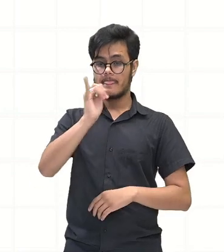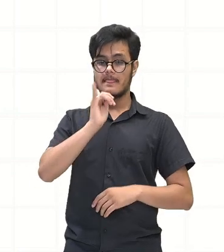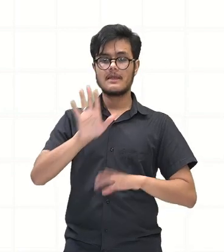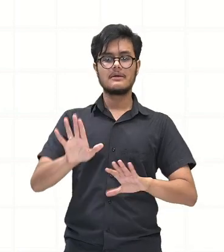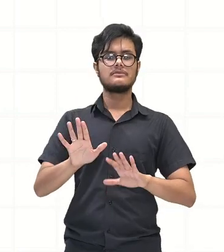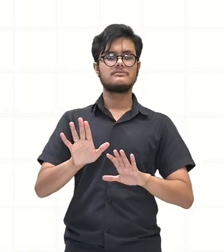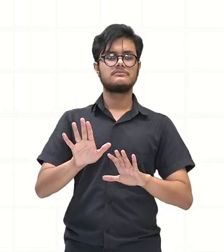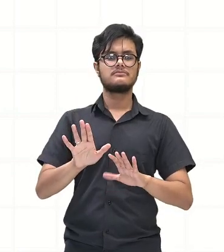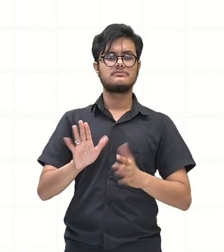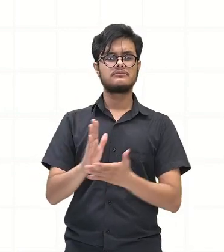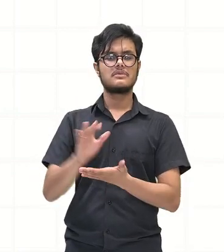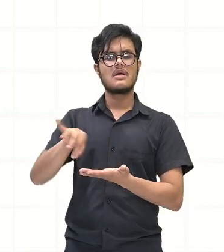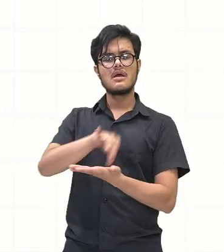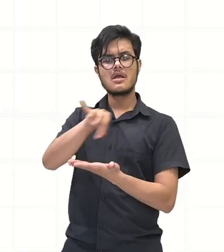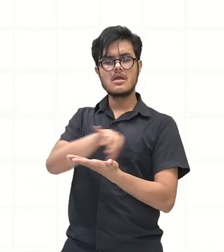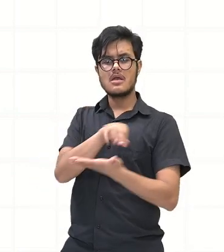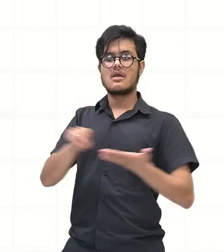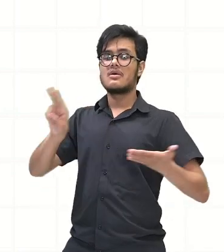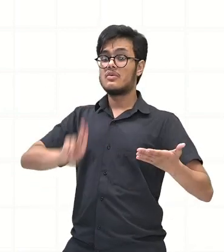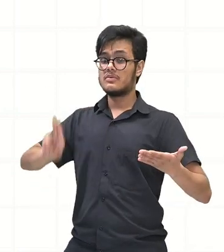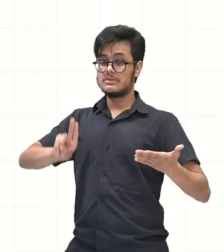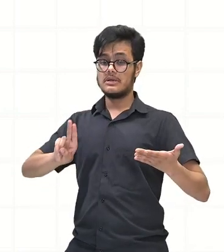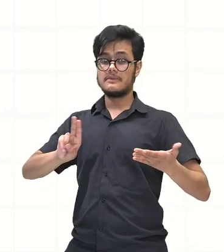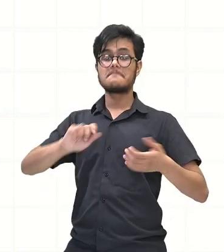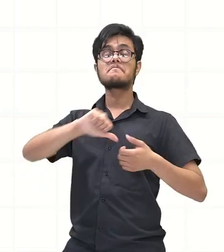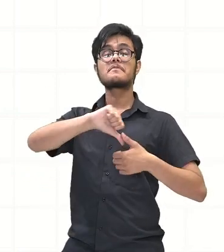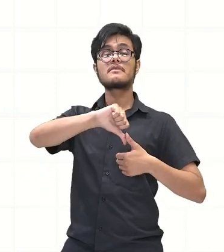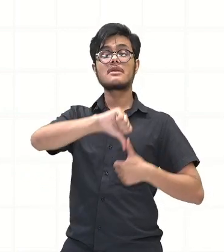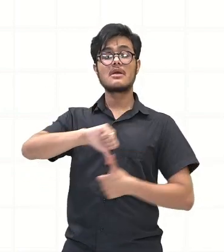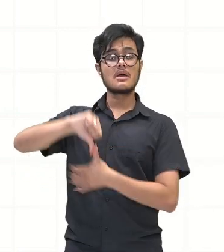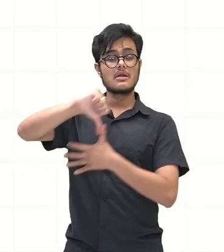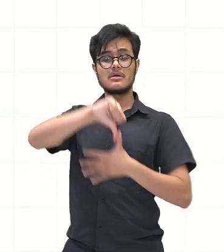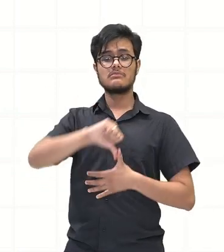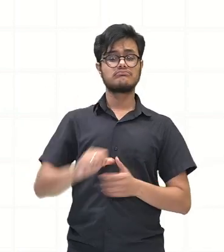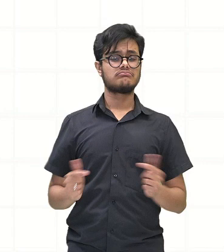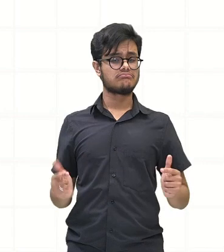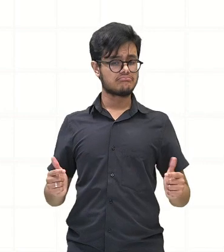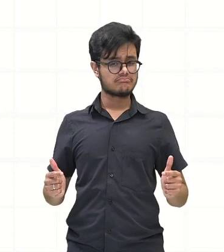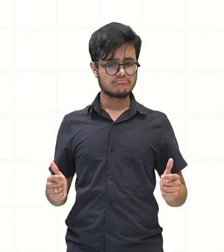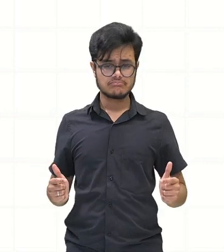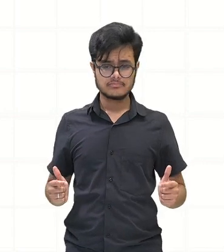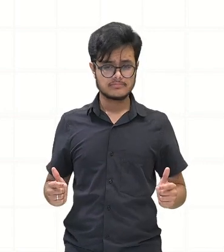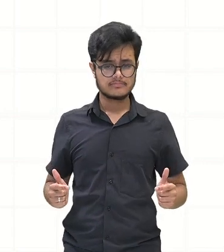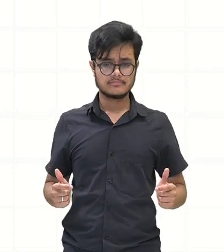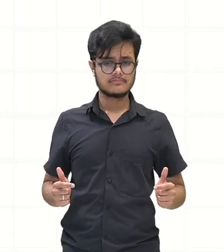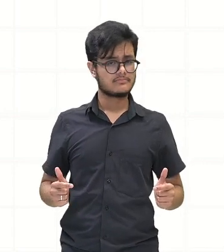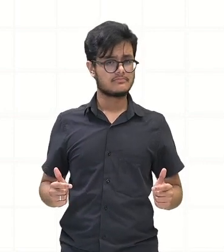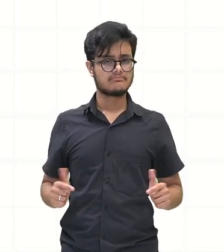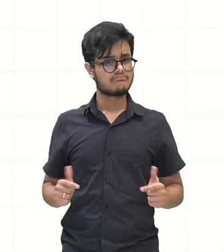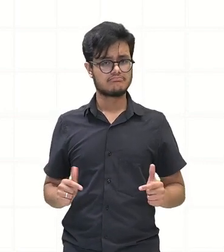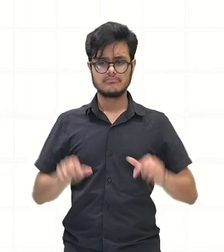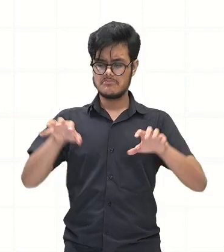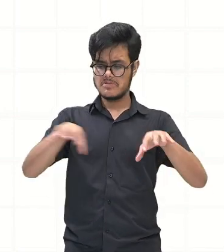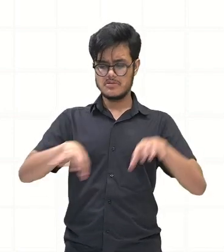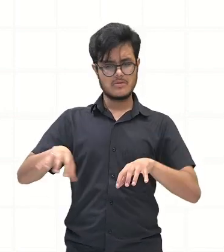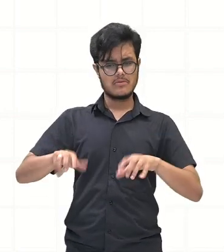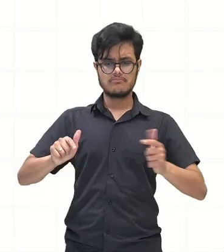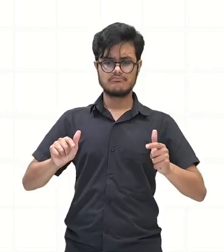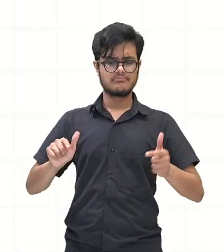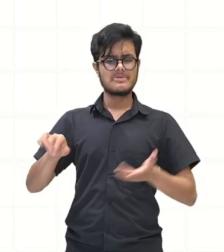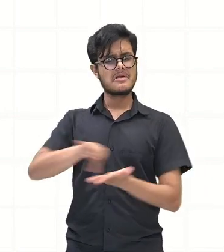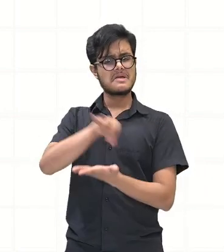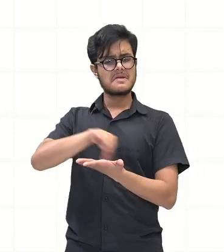da escrita. Na América do Sul, não há a presença da escrita em todos os territórios, em todos os